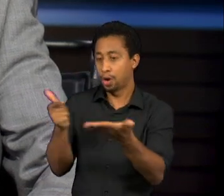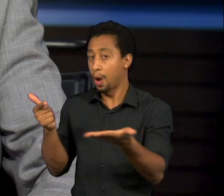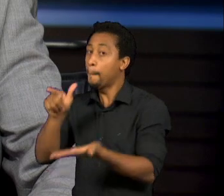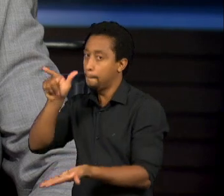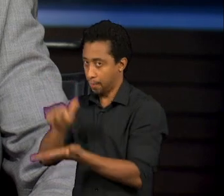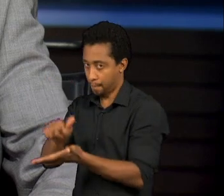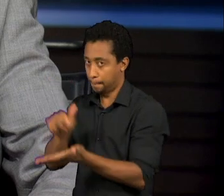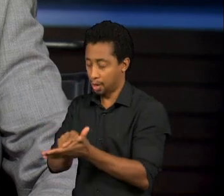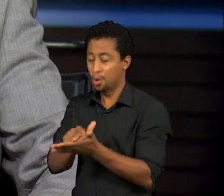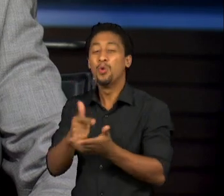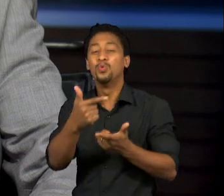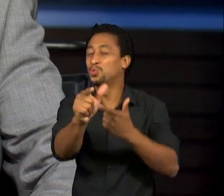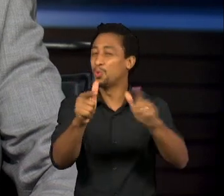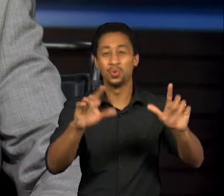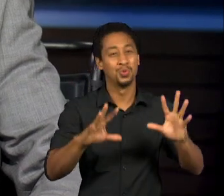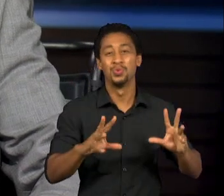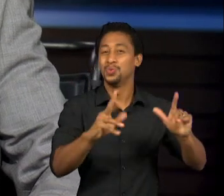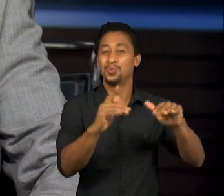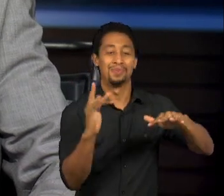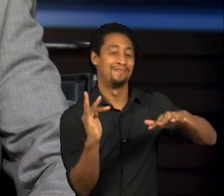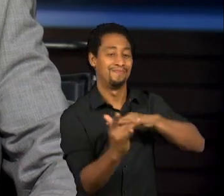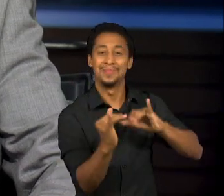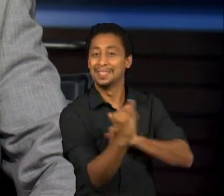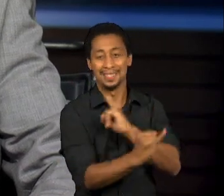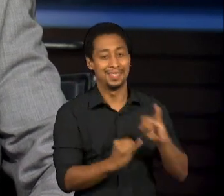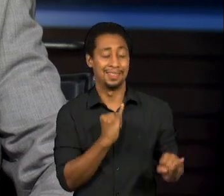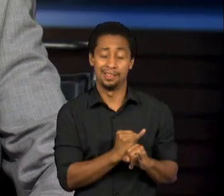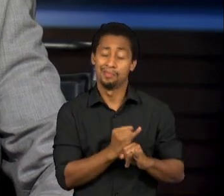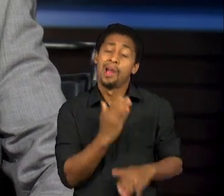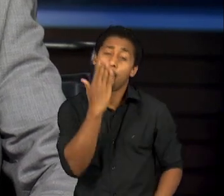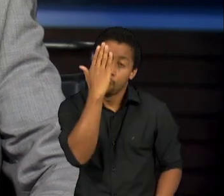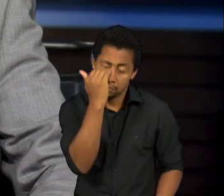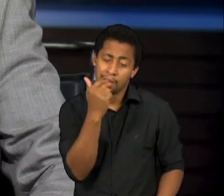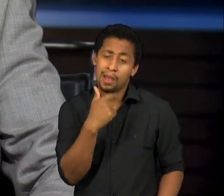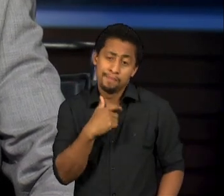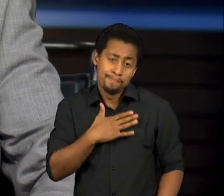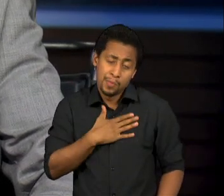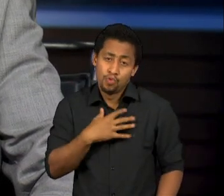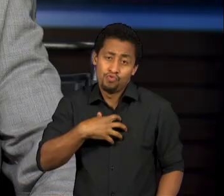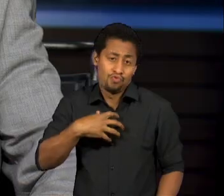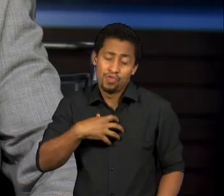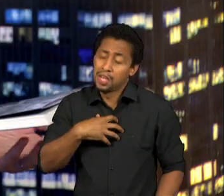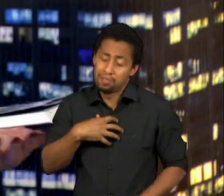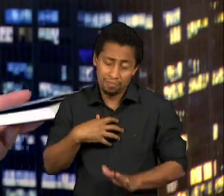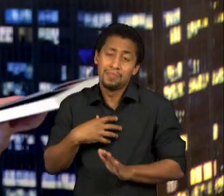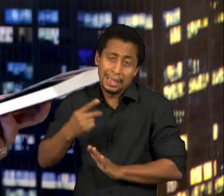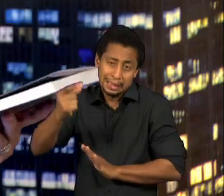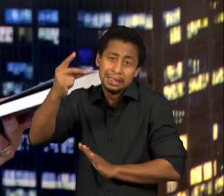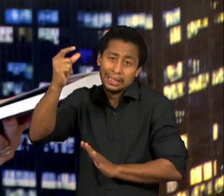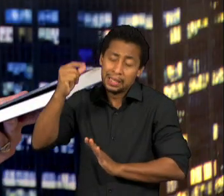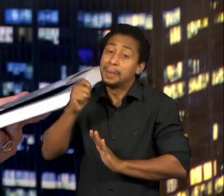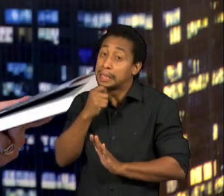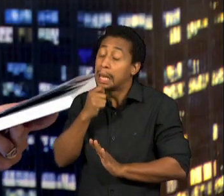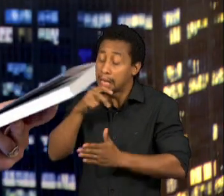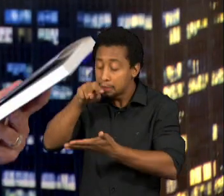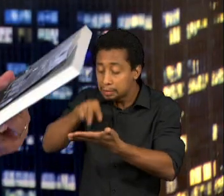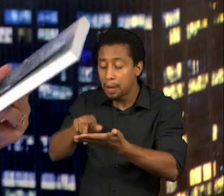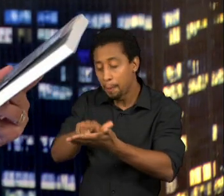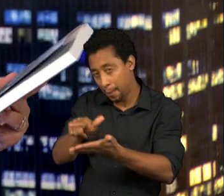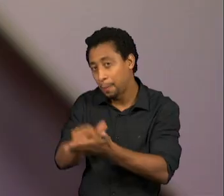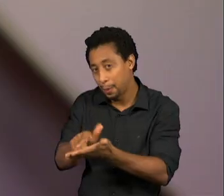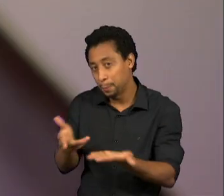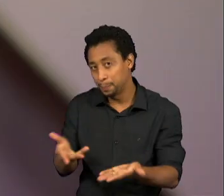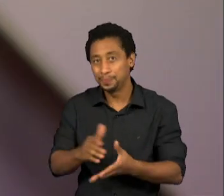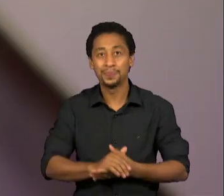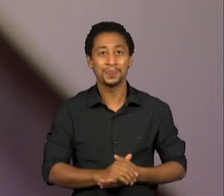uma geração marcada para morrer, mas ainda leio em papel. Que é o título aqui do livro do Carlos Monforte,